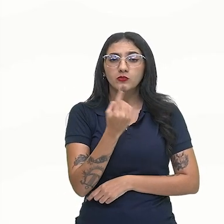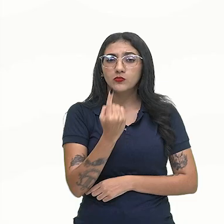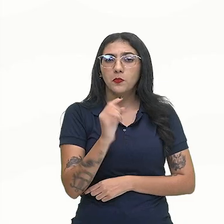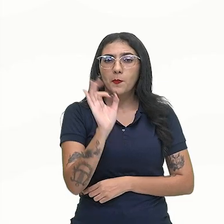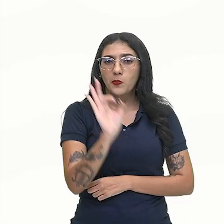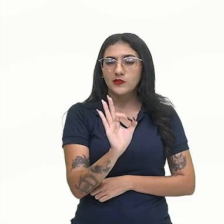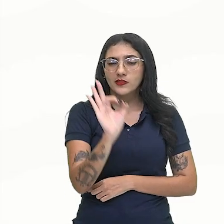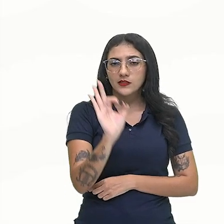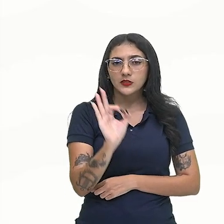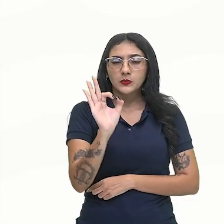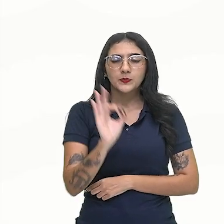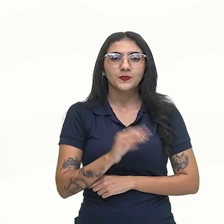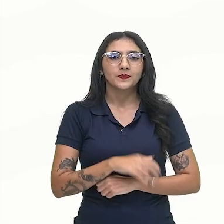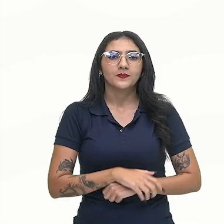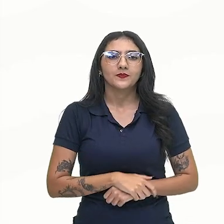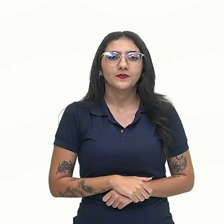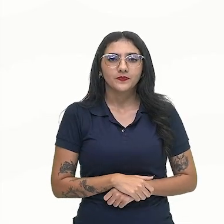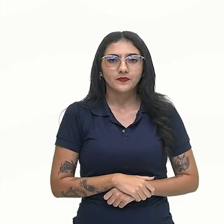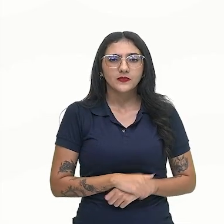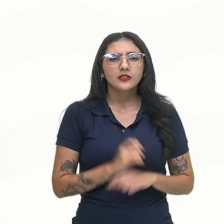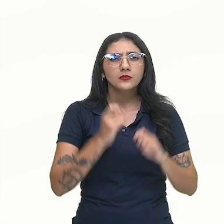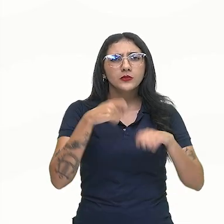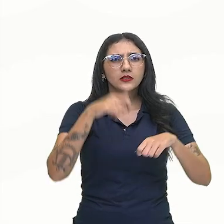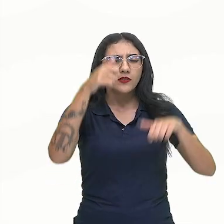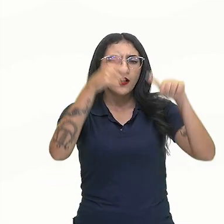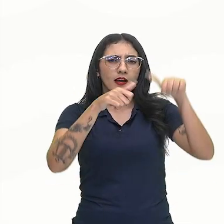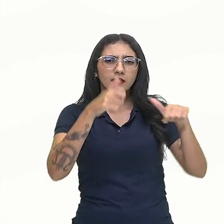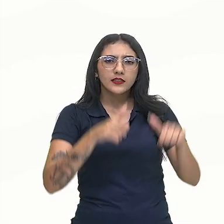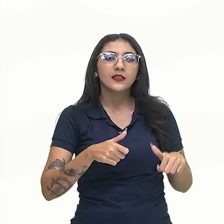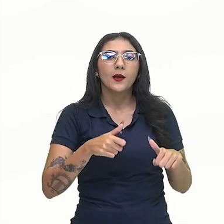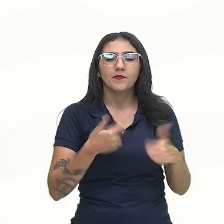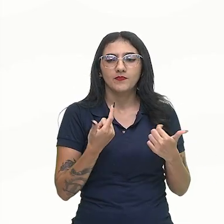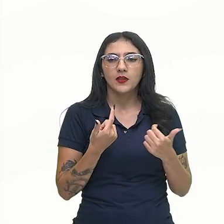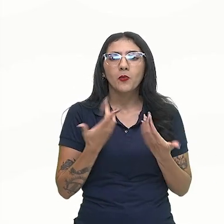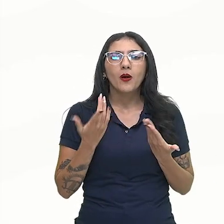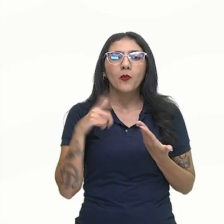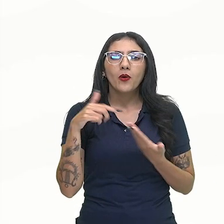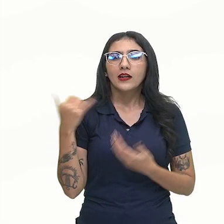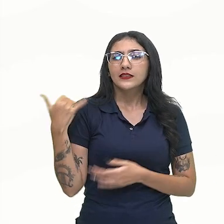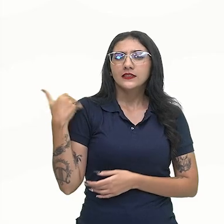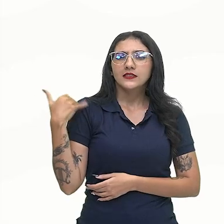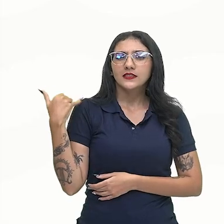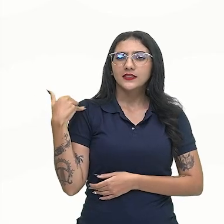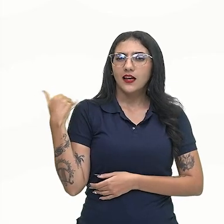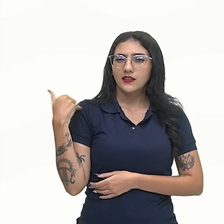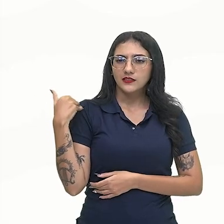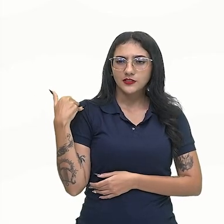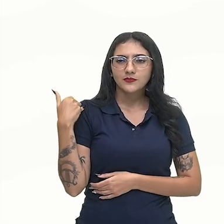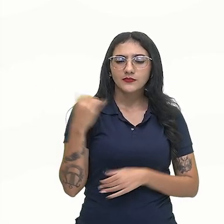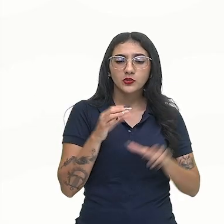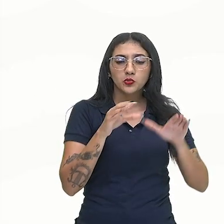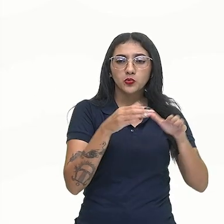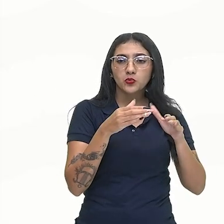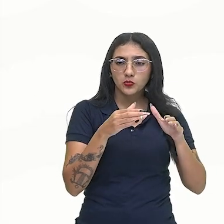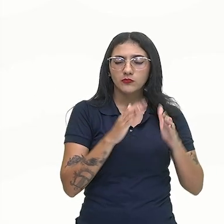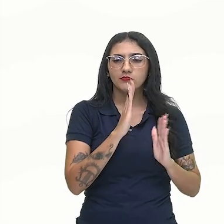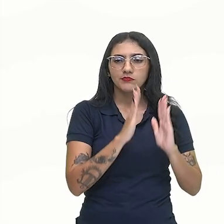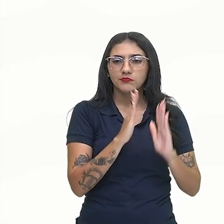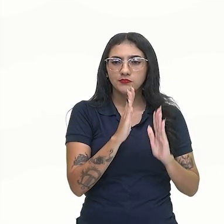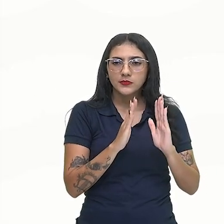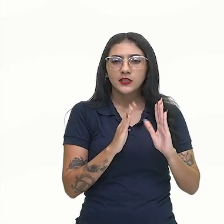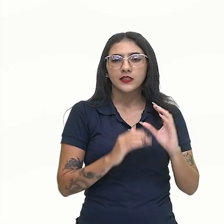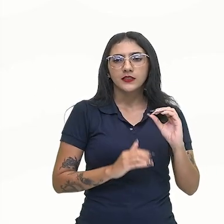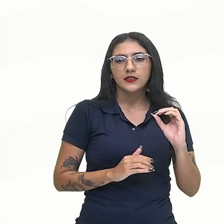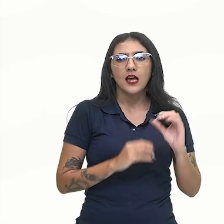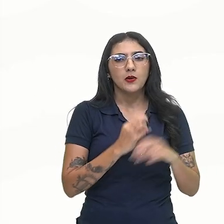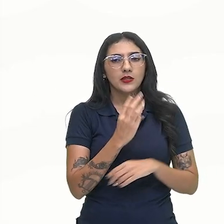27,1%. Aí eu posso ver esse índice de acordo com a idade de cada grupo de alunos, de 0 a 3 anos, de